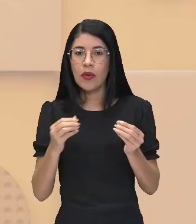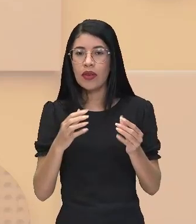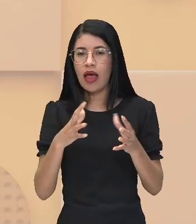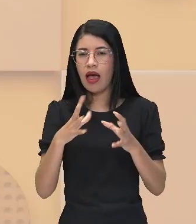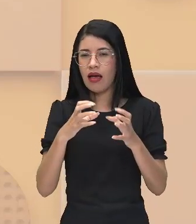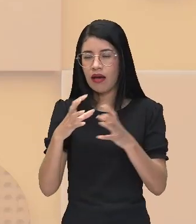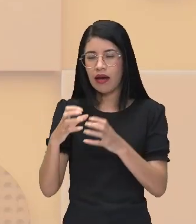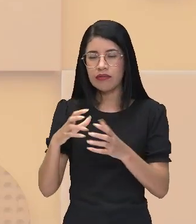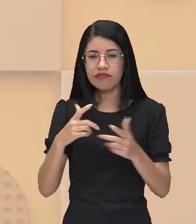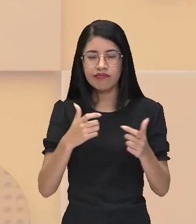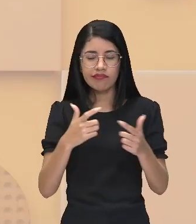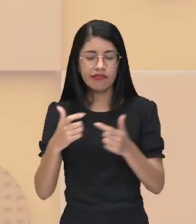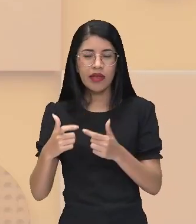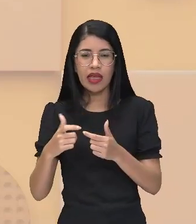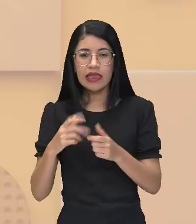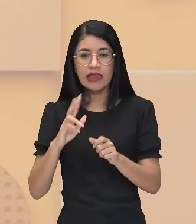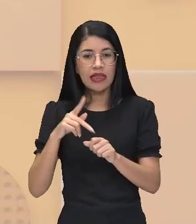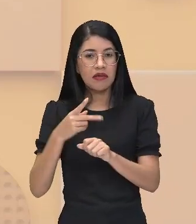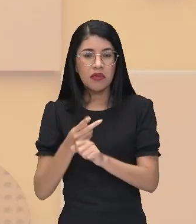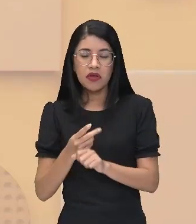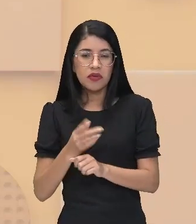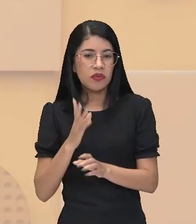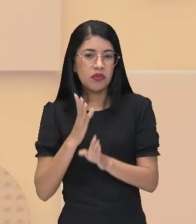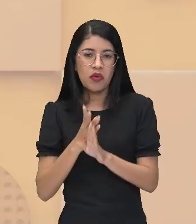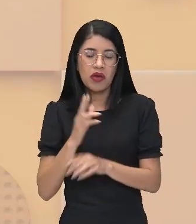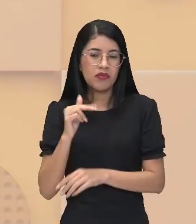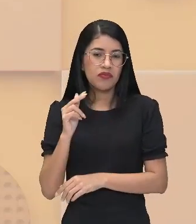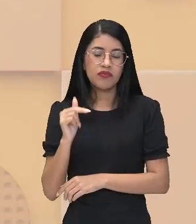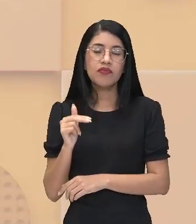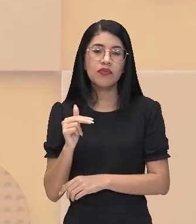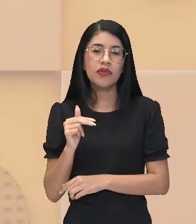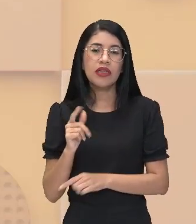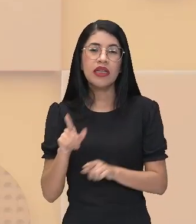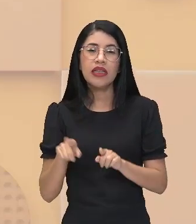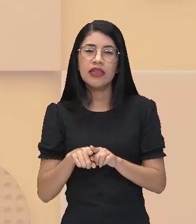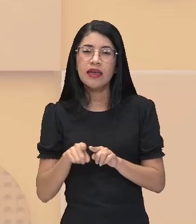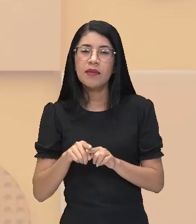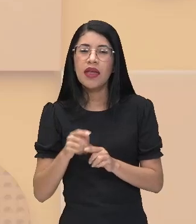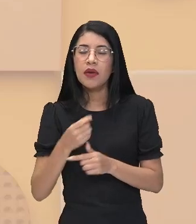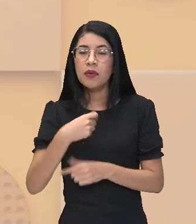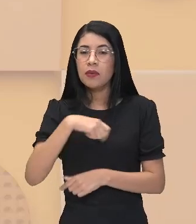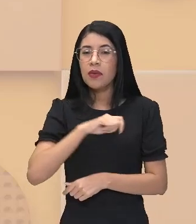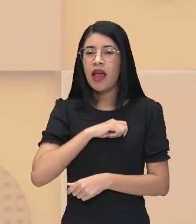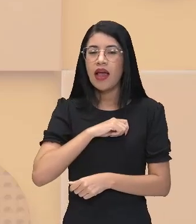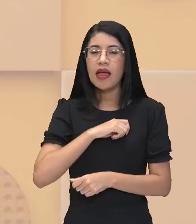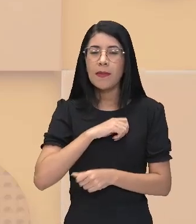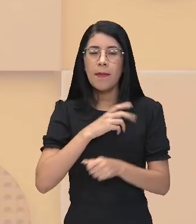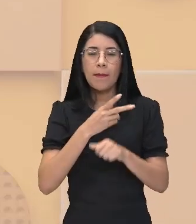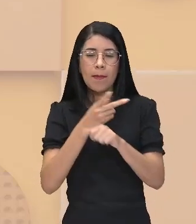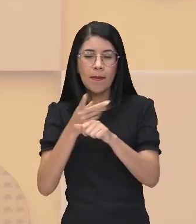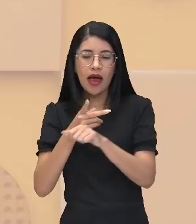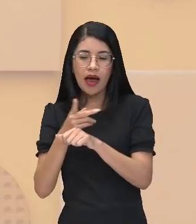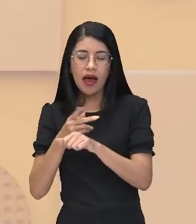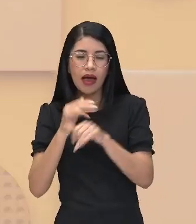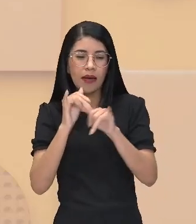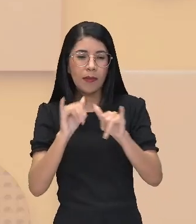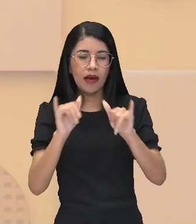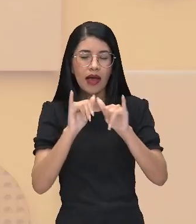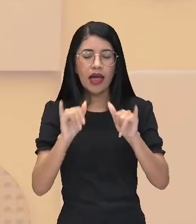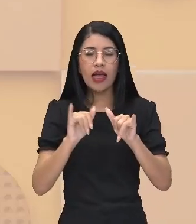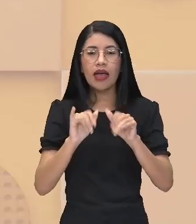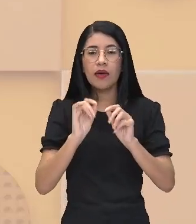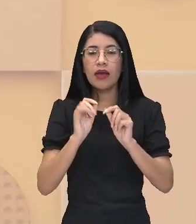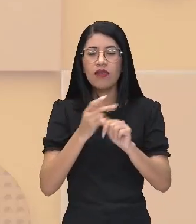foi encontrado depois disso, tanto que os portugueses ficaram tendo uma campanha meio que messiânica, campanha chamada de sebastianismo,